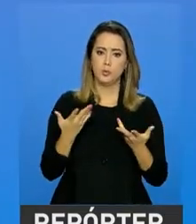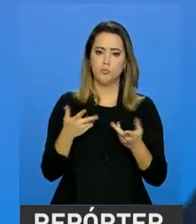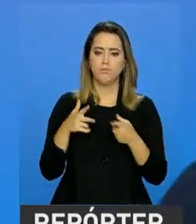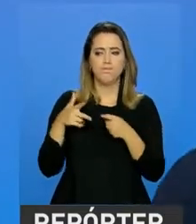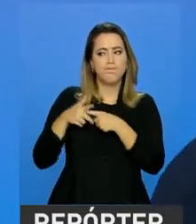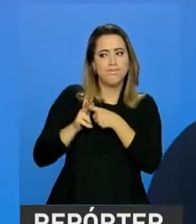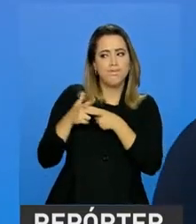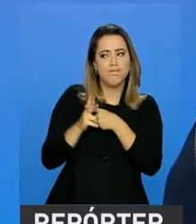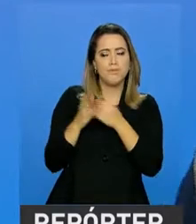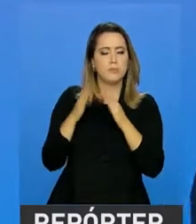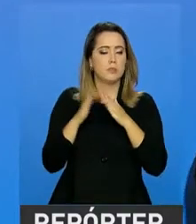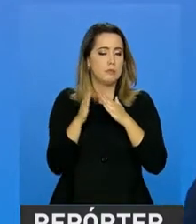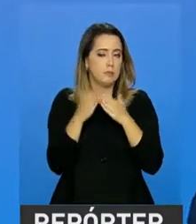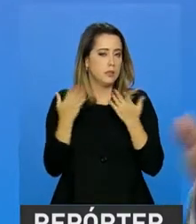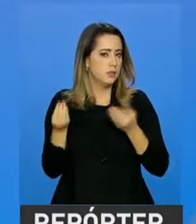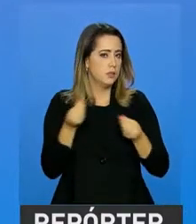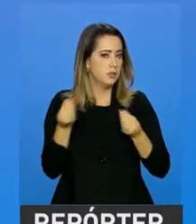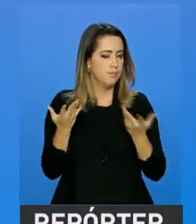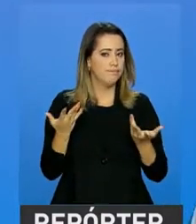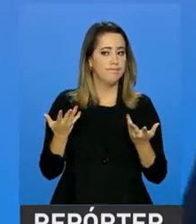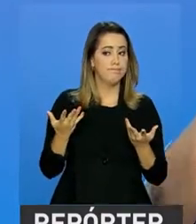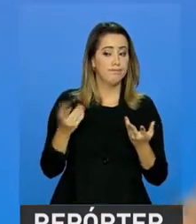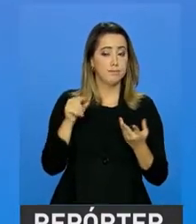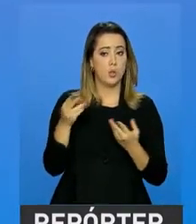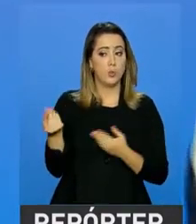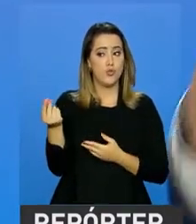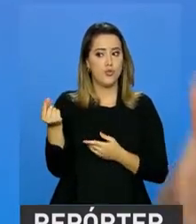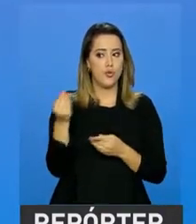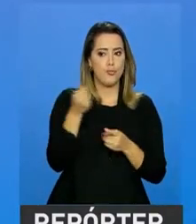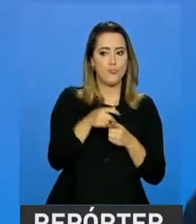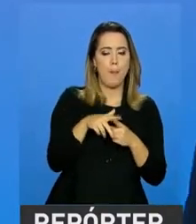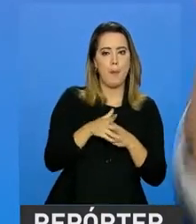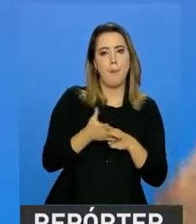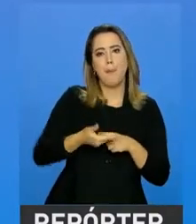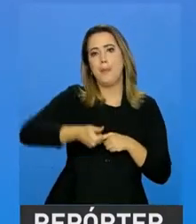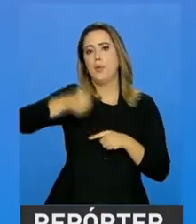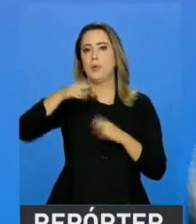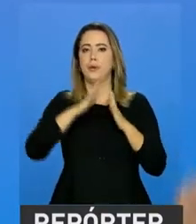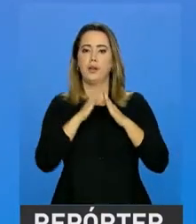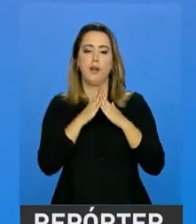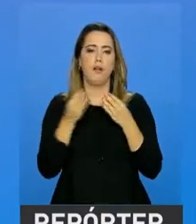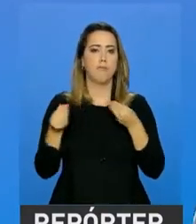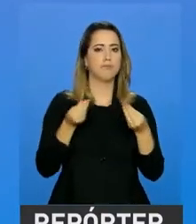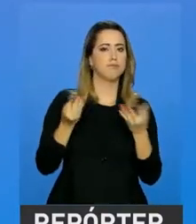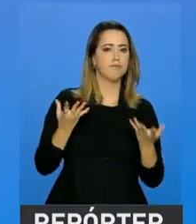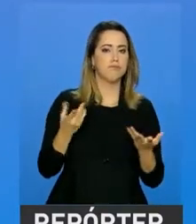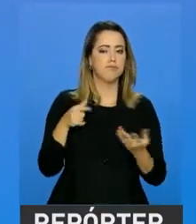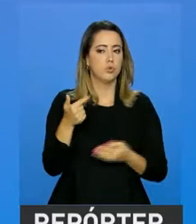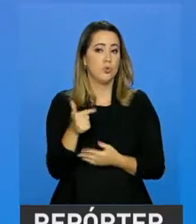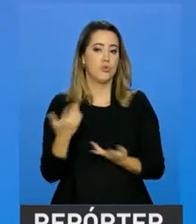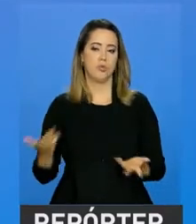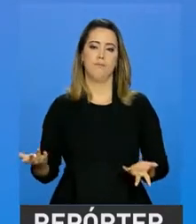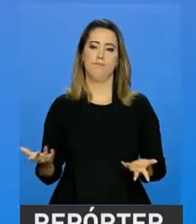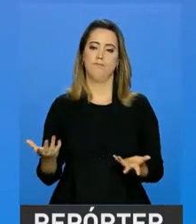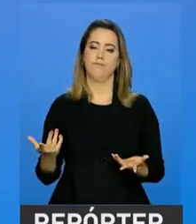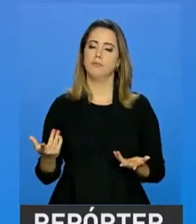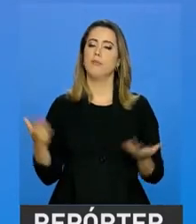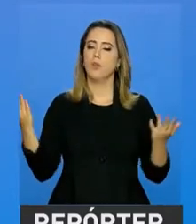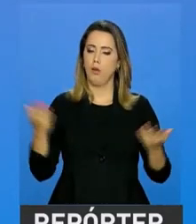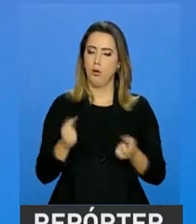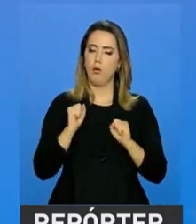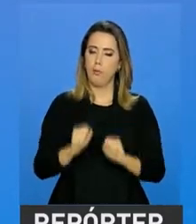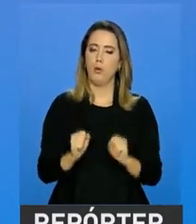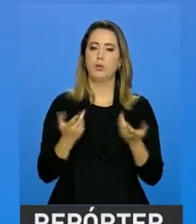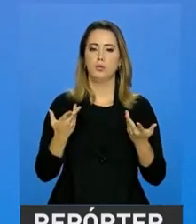teriam acesso a recursos para melhorar a sua casa, para reformar e etc.,